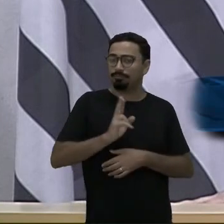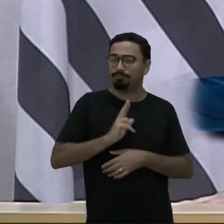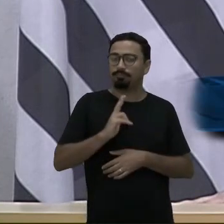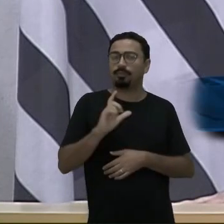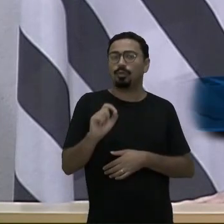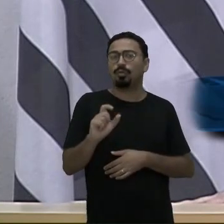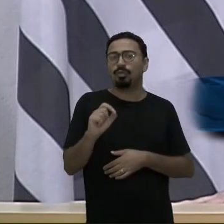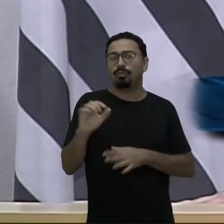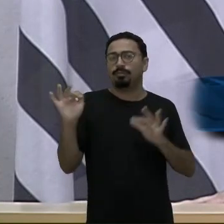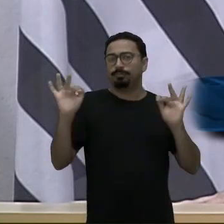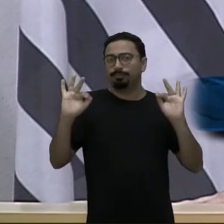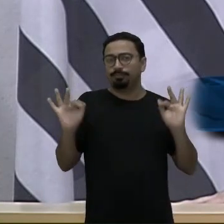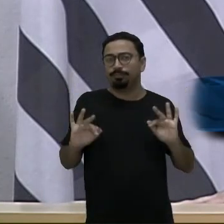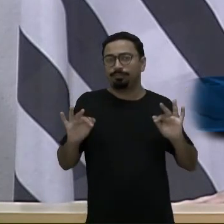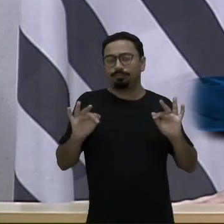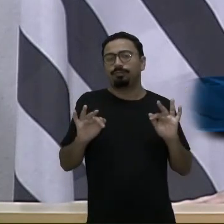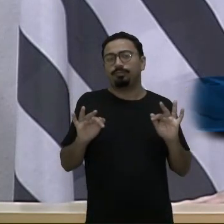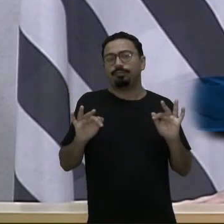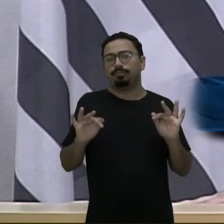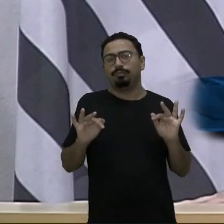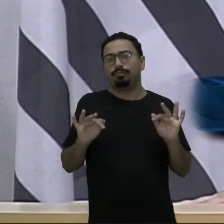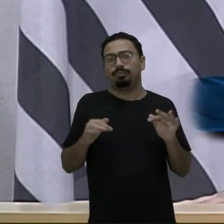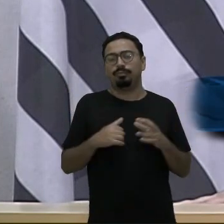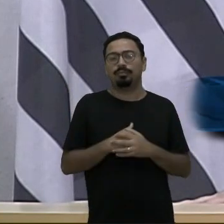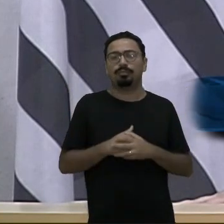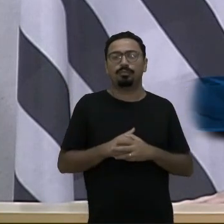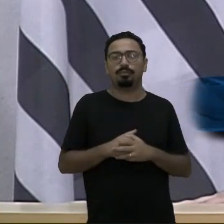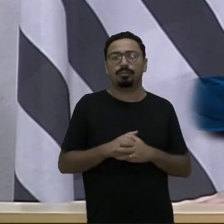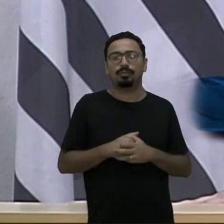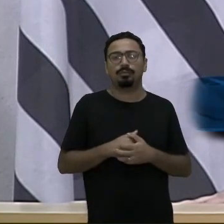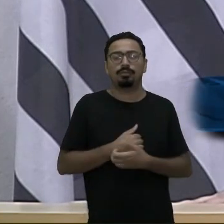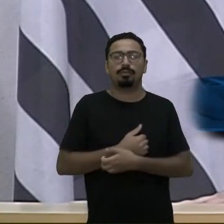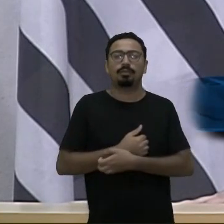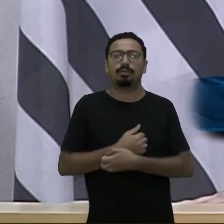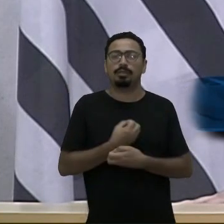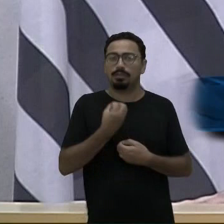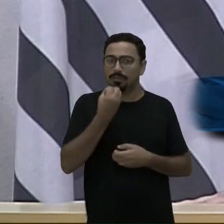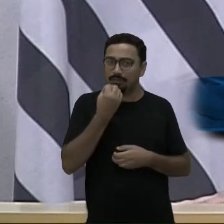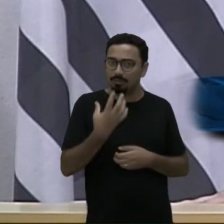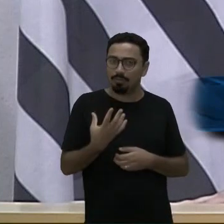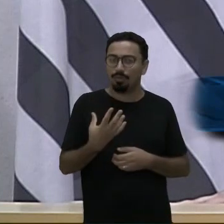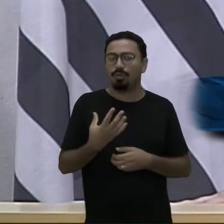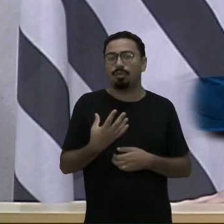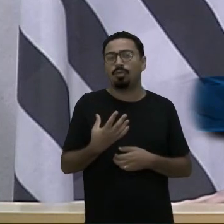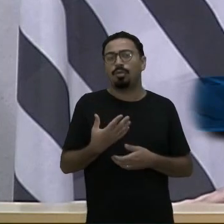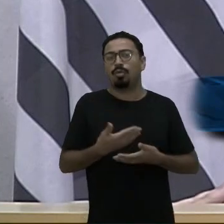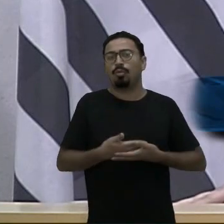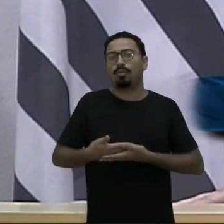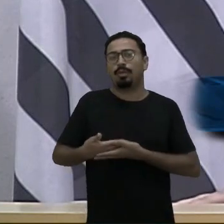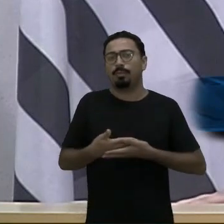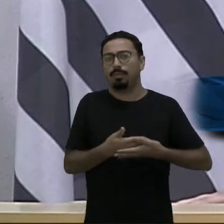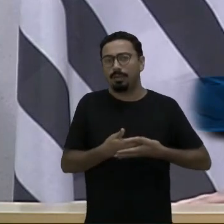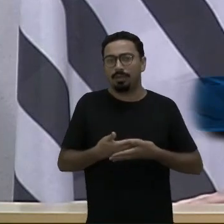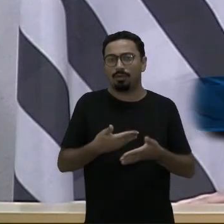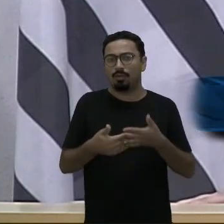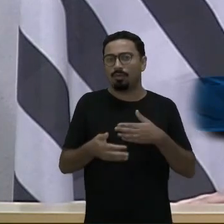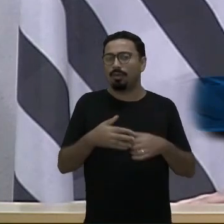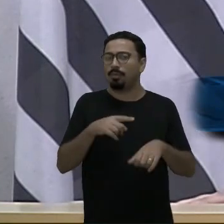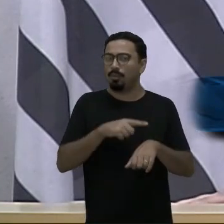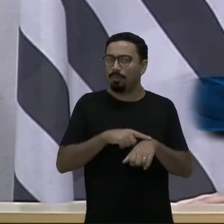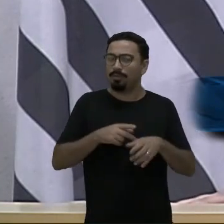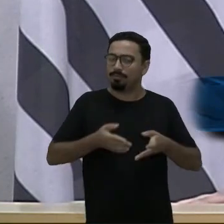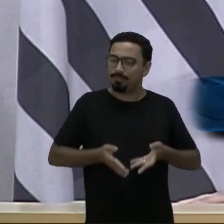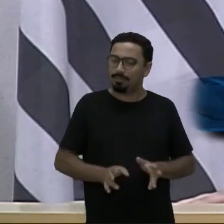tá muito feliz com o tratamento, a esposa está sendo bem tratada, o bebê está em sofrimento, a qualquer momento entra em trabalho de